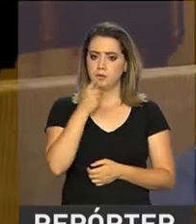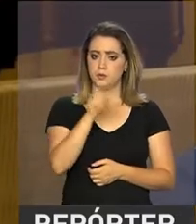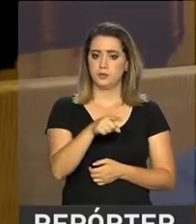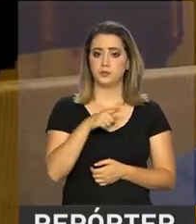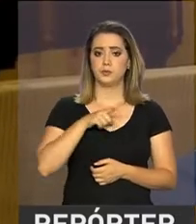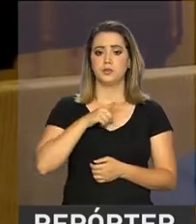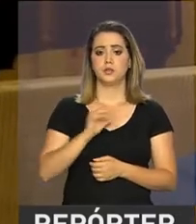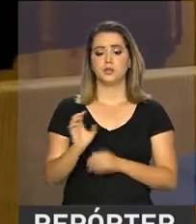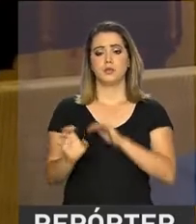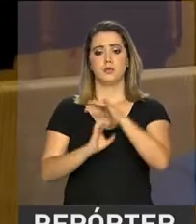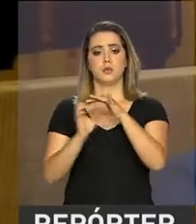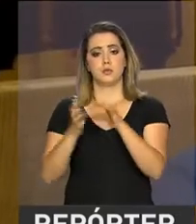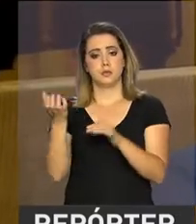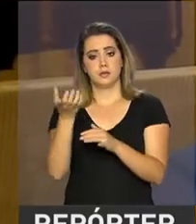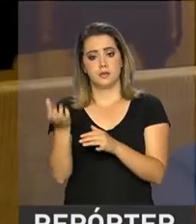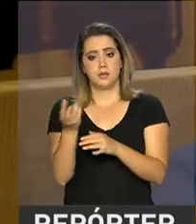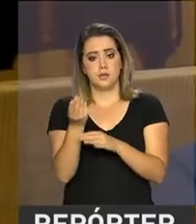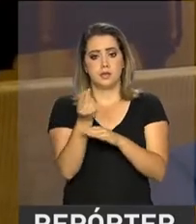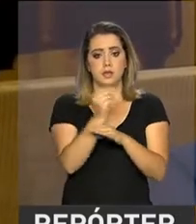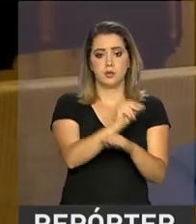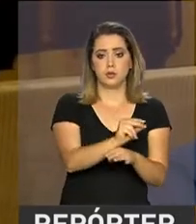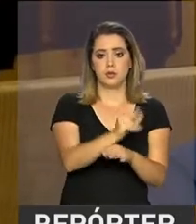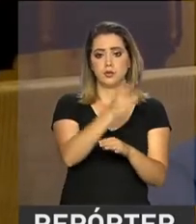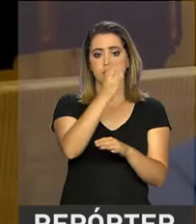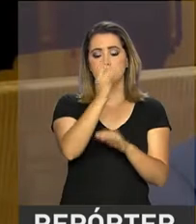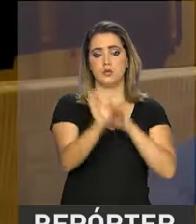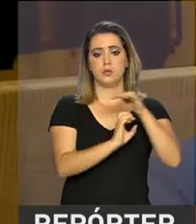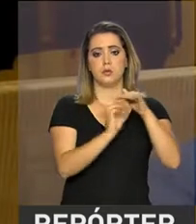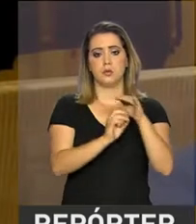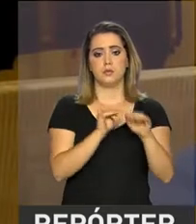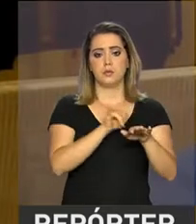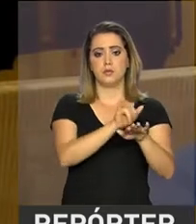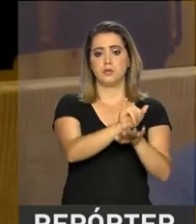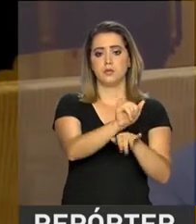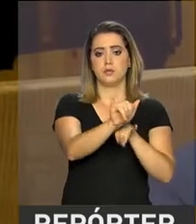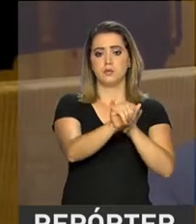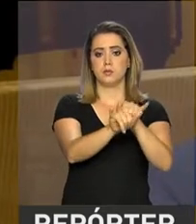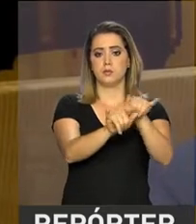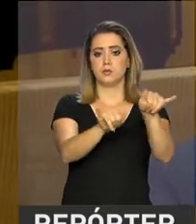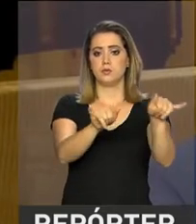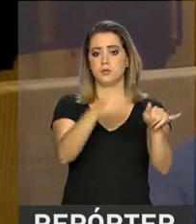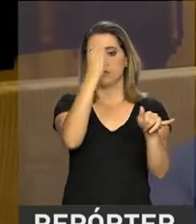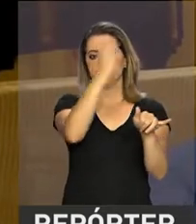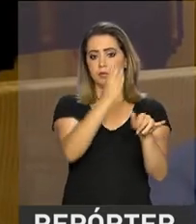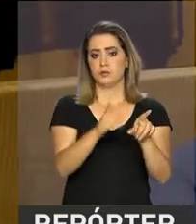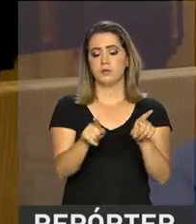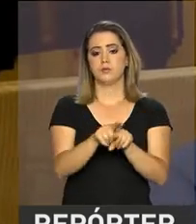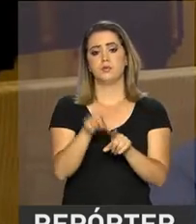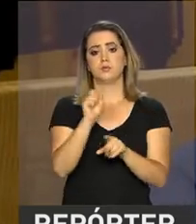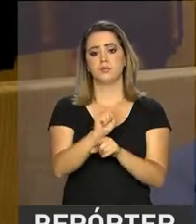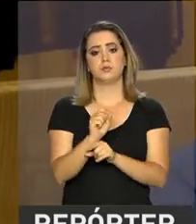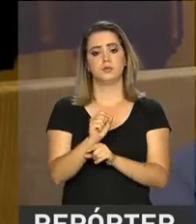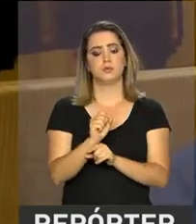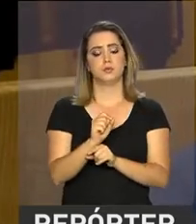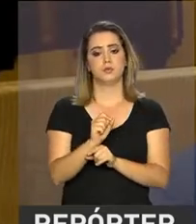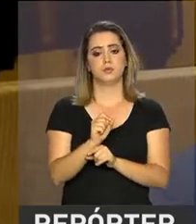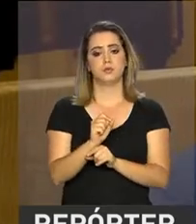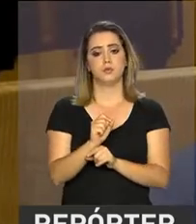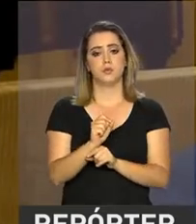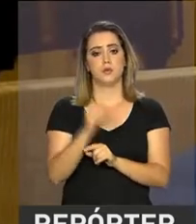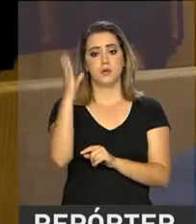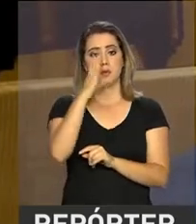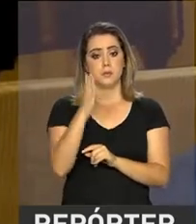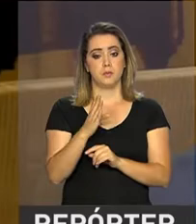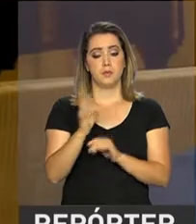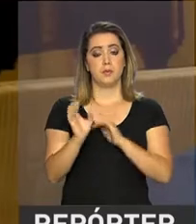a uma empresa de aviação civil do brasil é uma das maiores empresas de aviação civil brasileira essa empresa